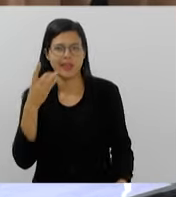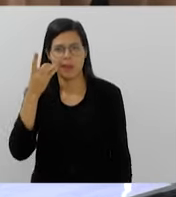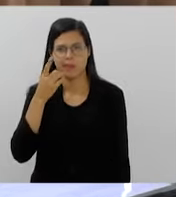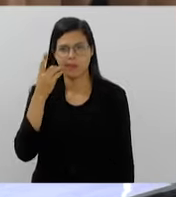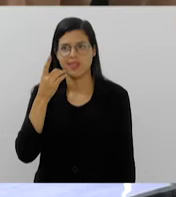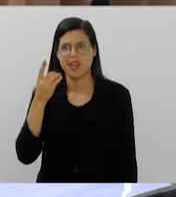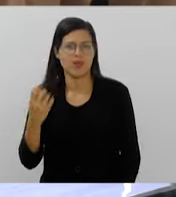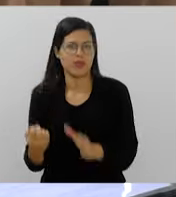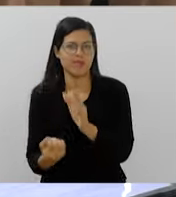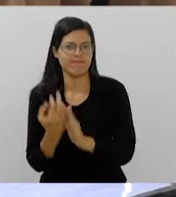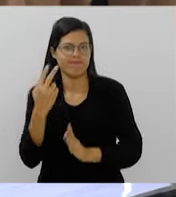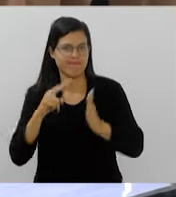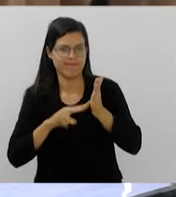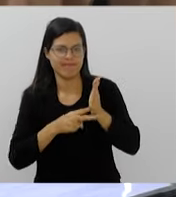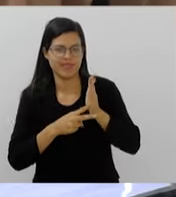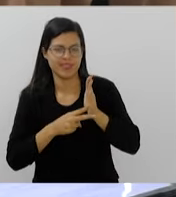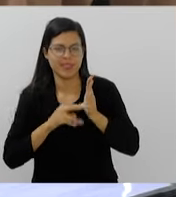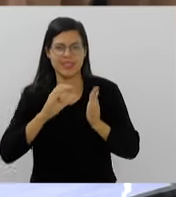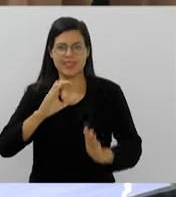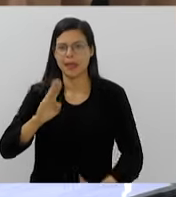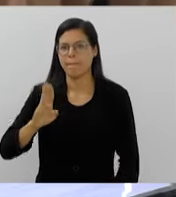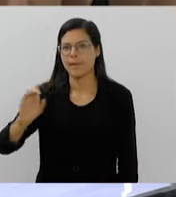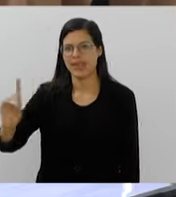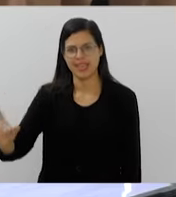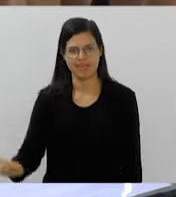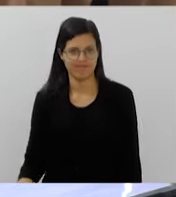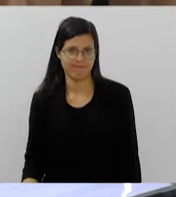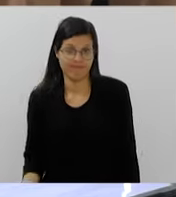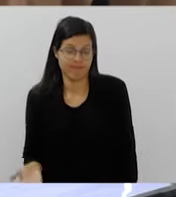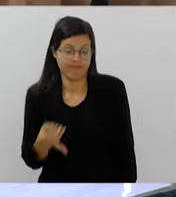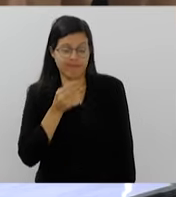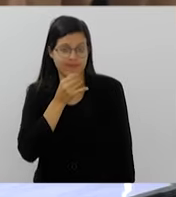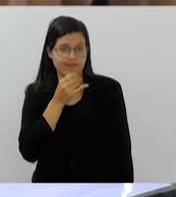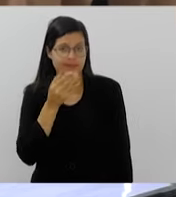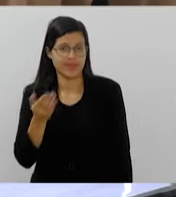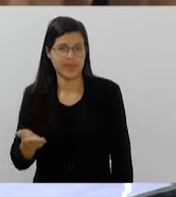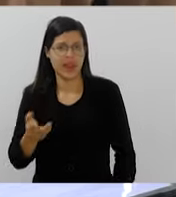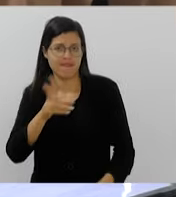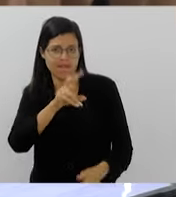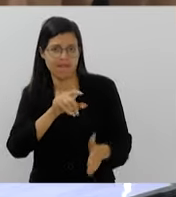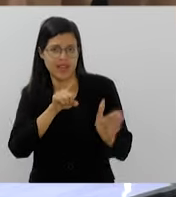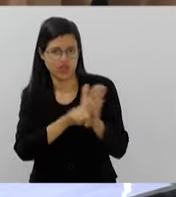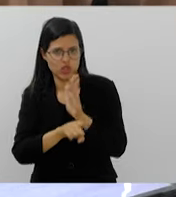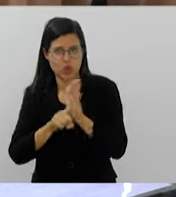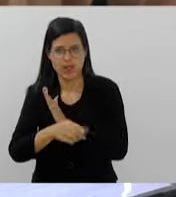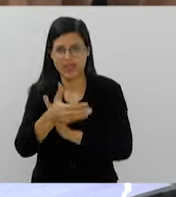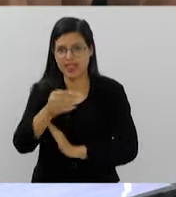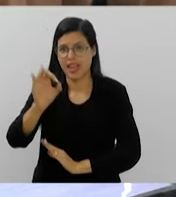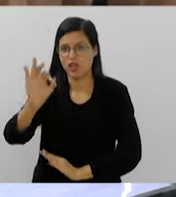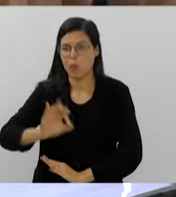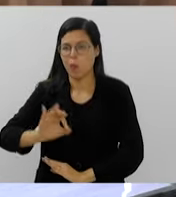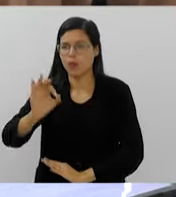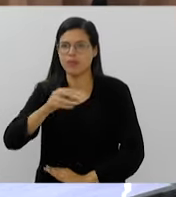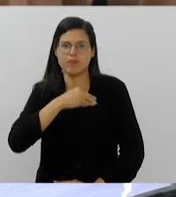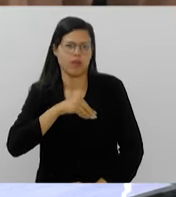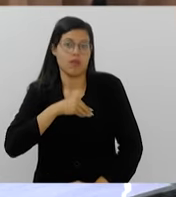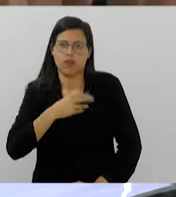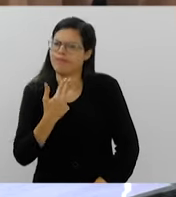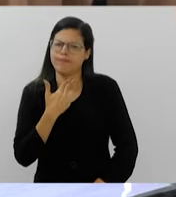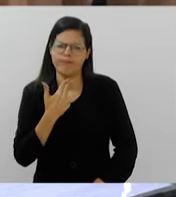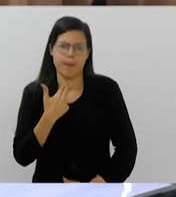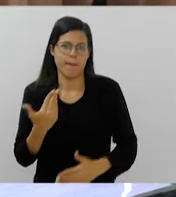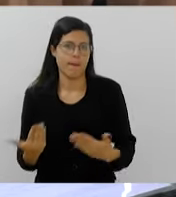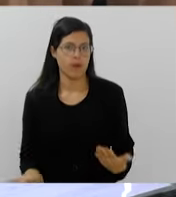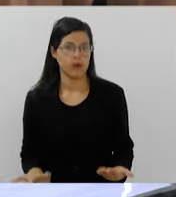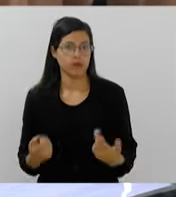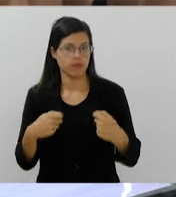formamos um sindicato do CBD. E aí vai descontar em folha 10% do salário. Não pode.